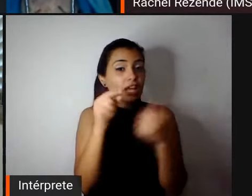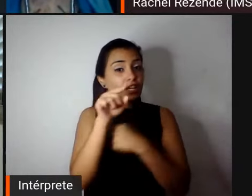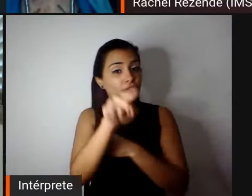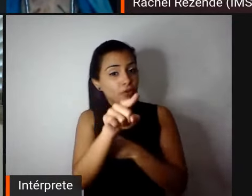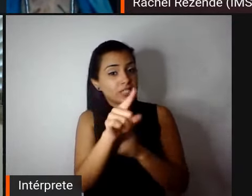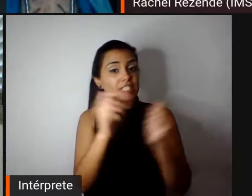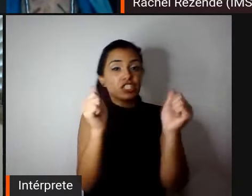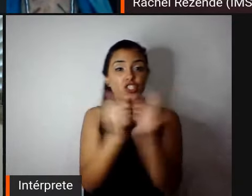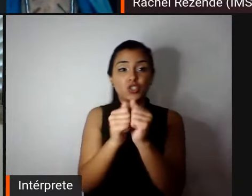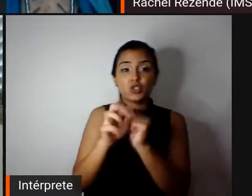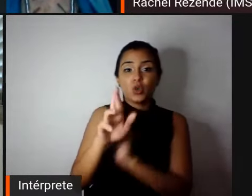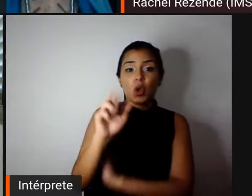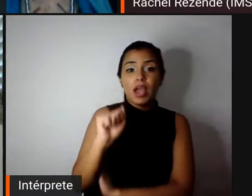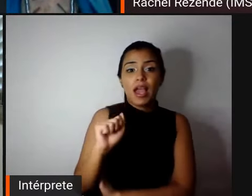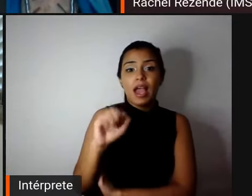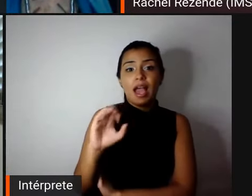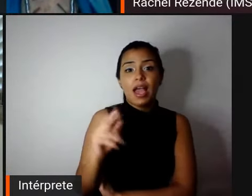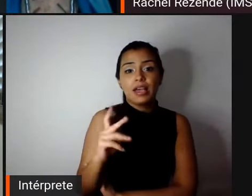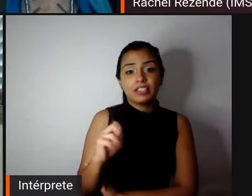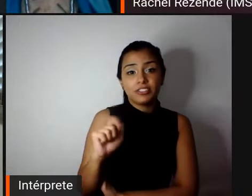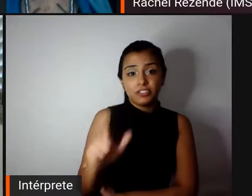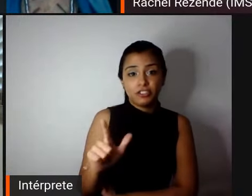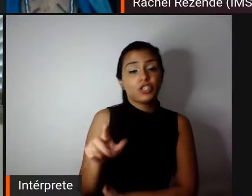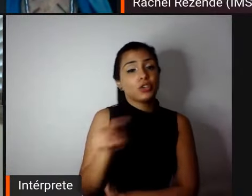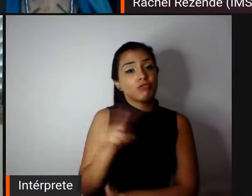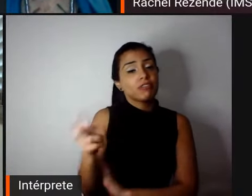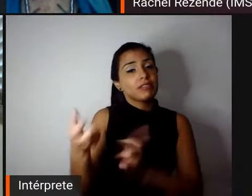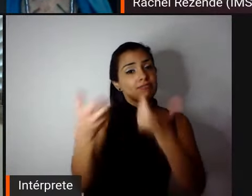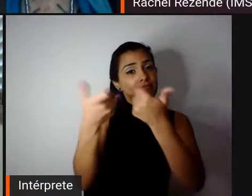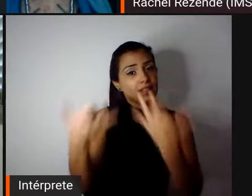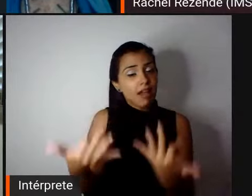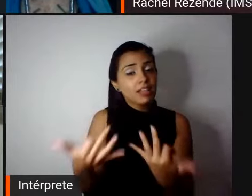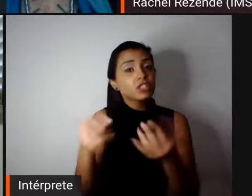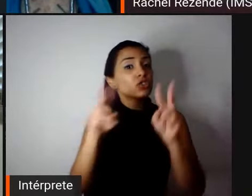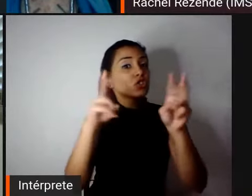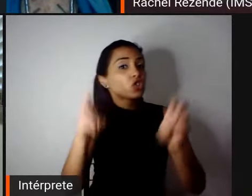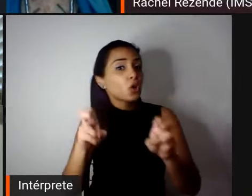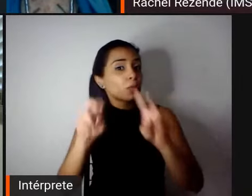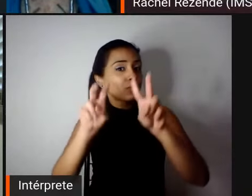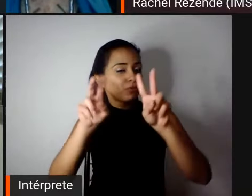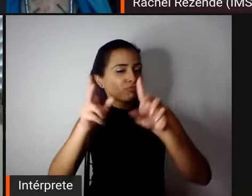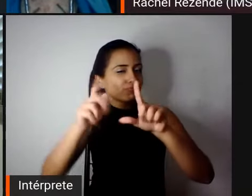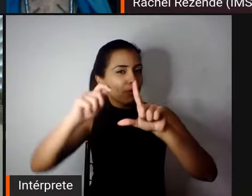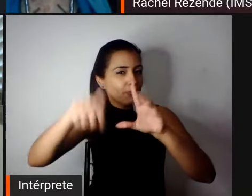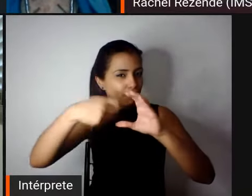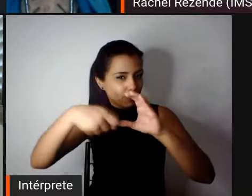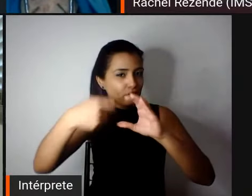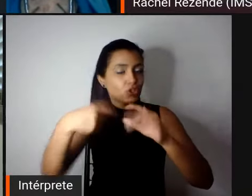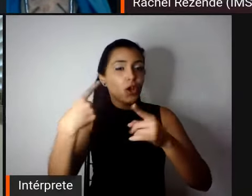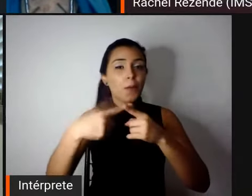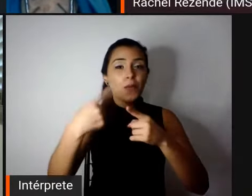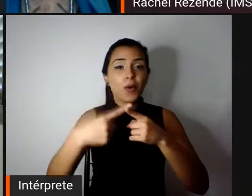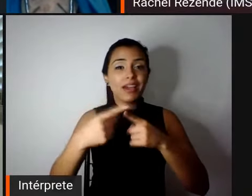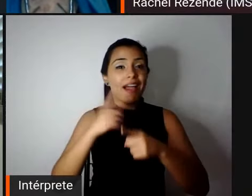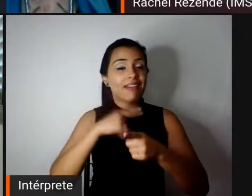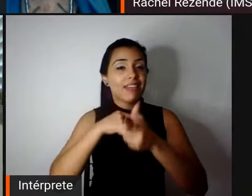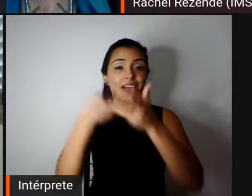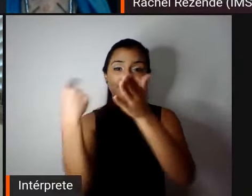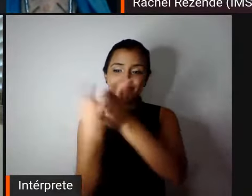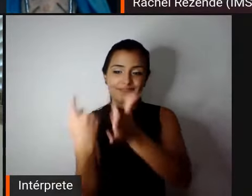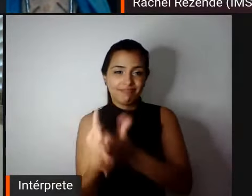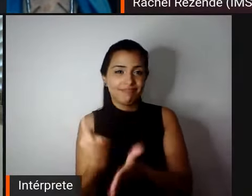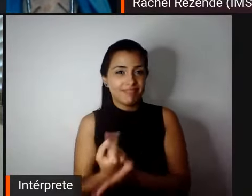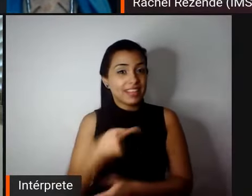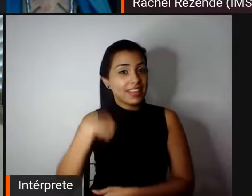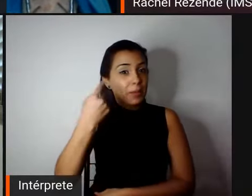para que depois a gente também começasse a receber as perguntas que talvez nos sejam enviadas, né? Tá bom? Miguel, tudo